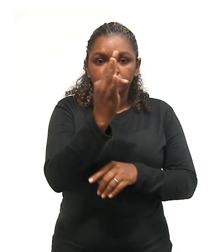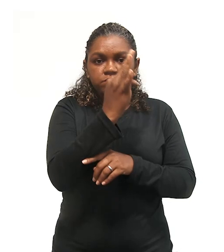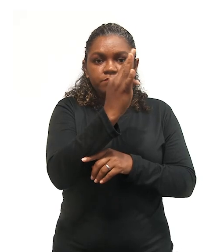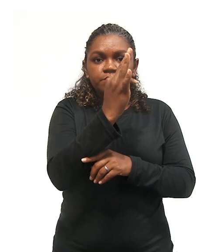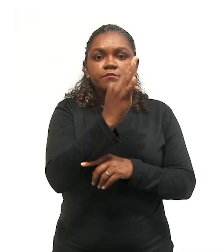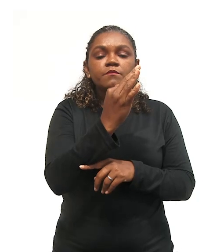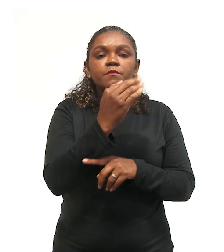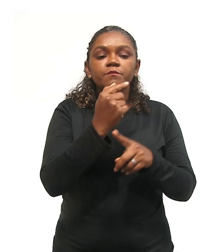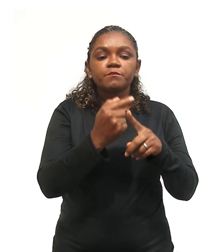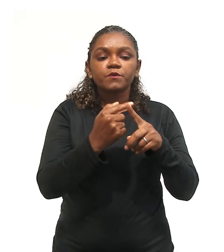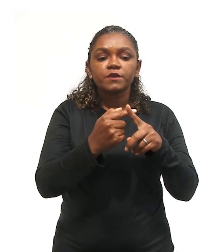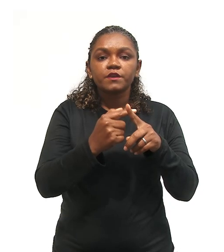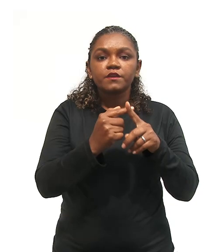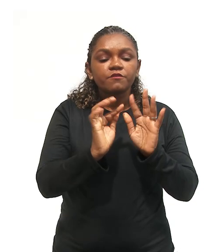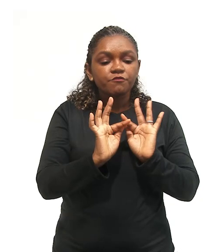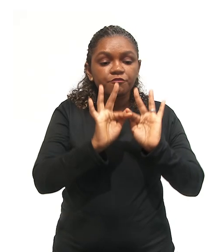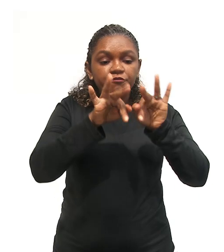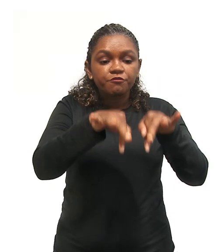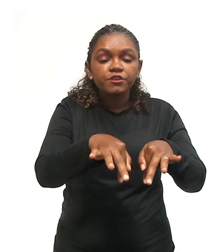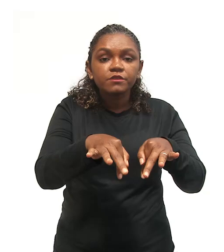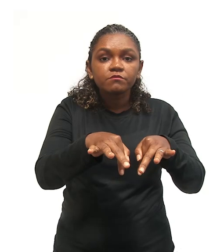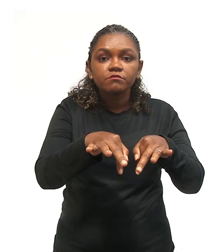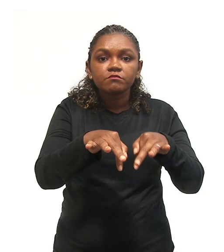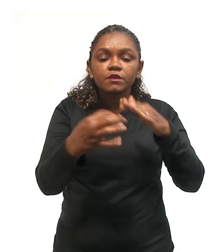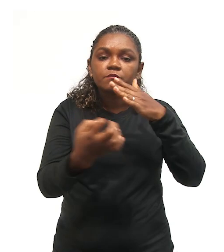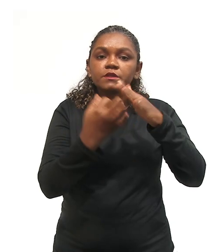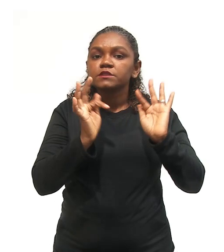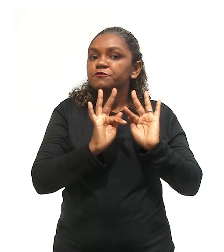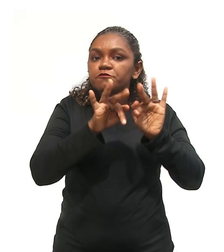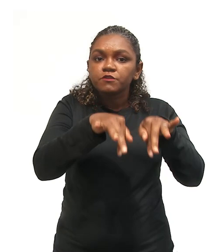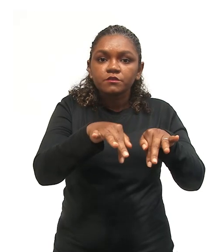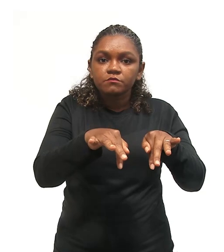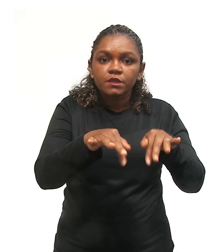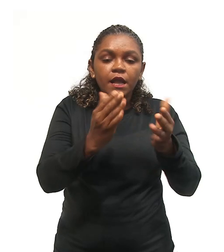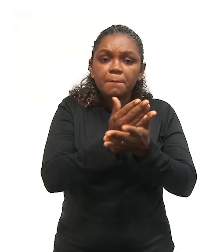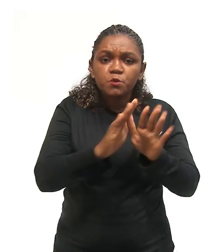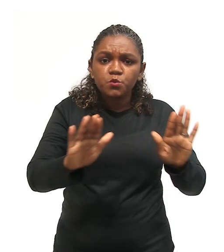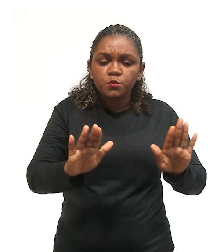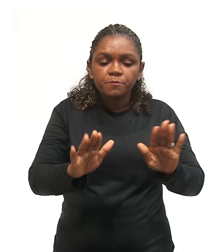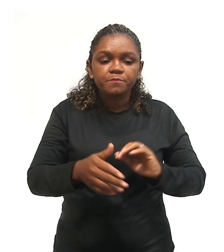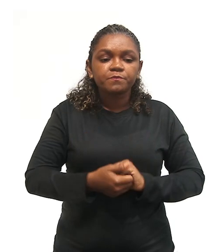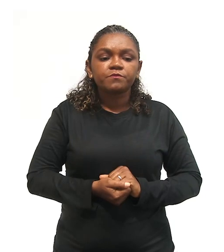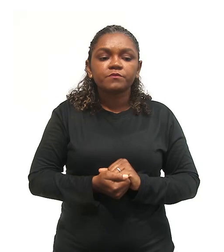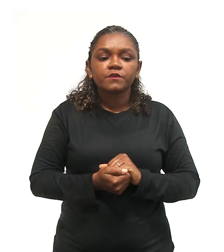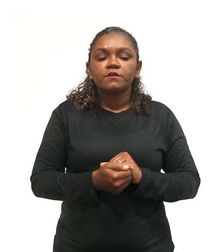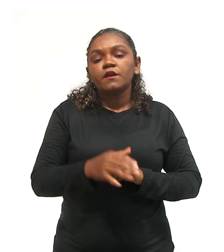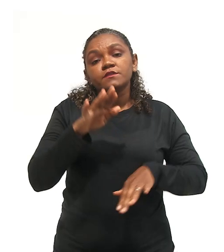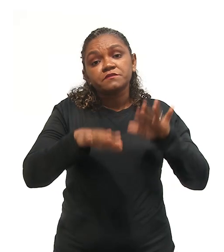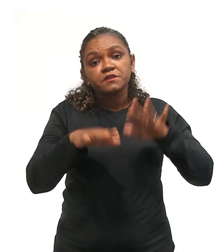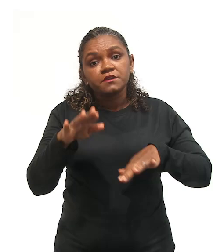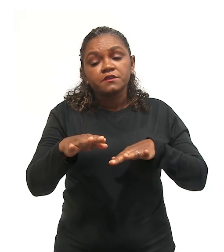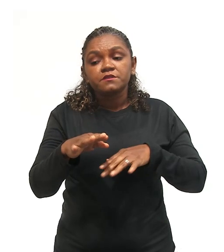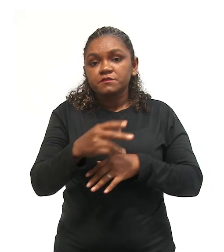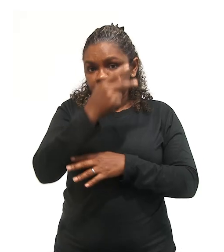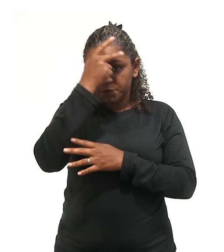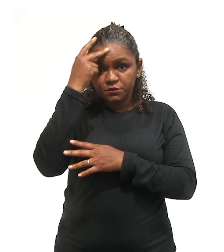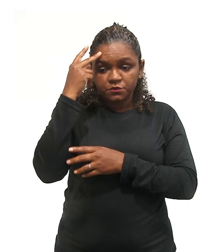o encerramento das atividades. E aí aqui pode ser por vontade de um dos sócios, alguém